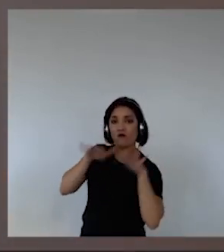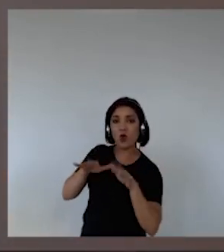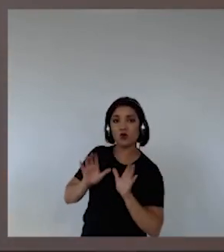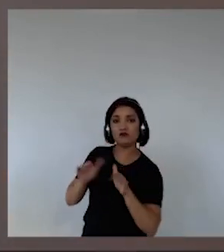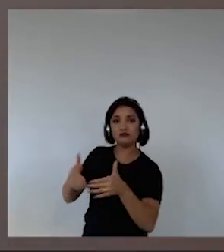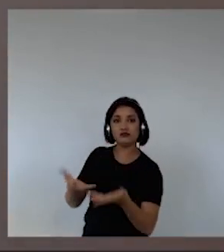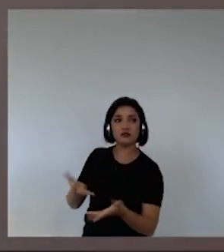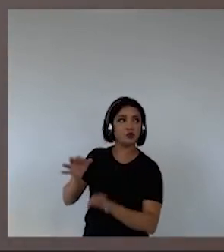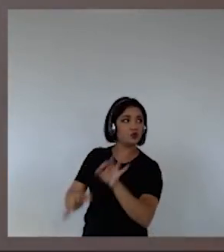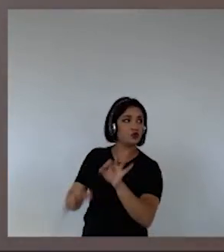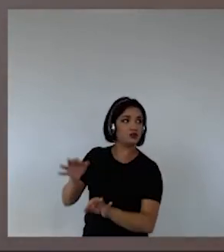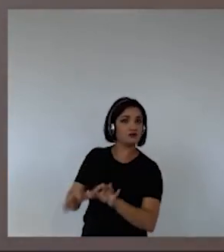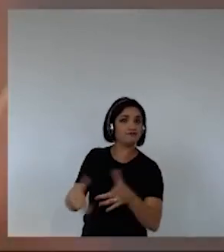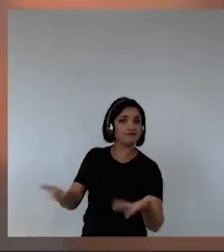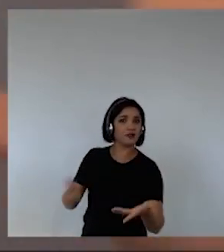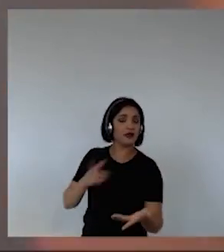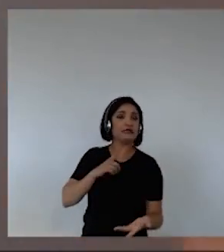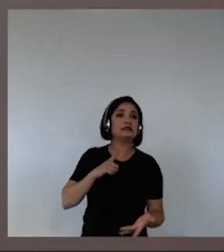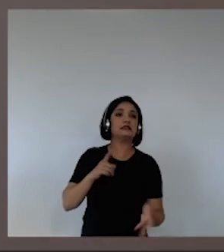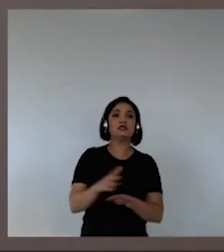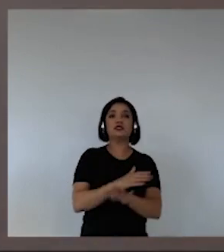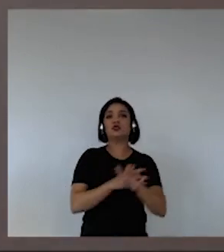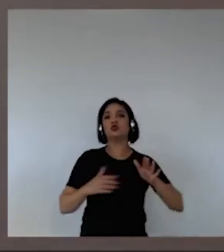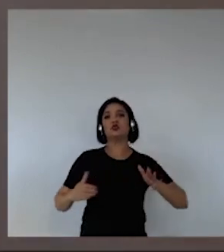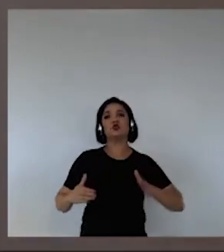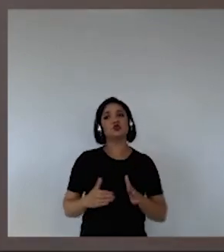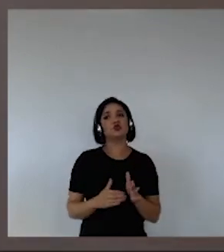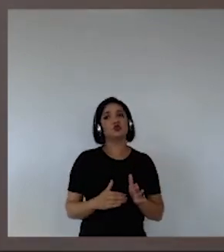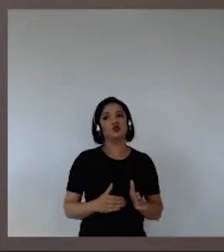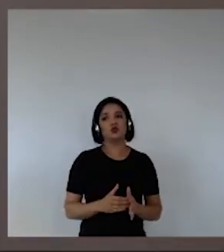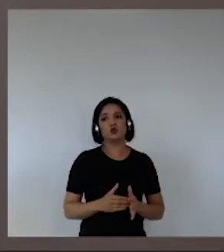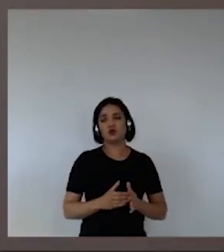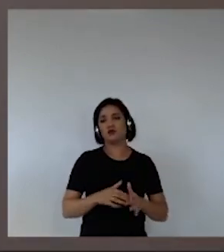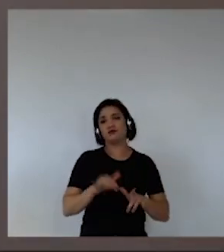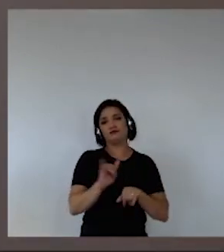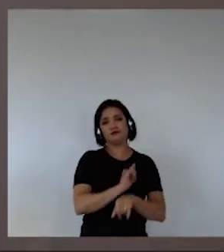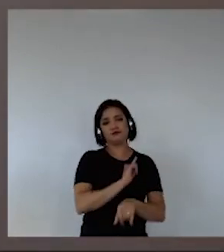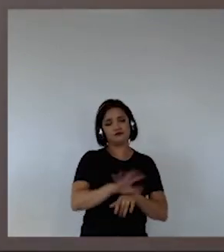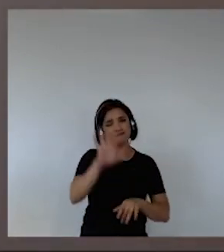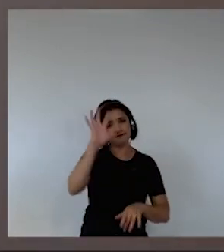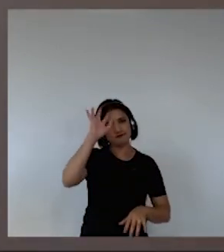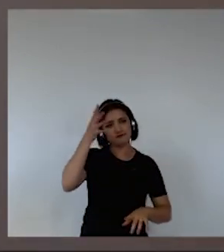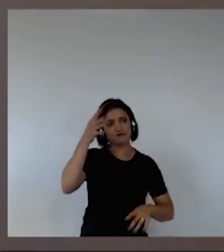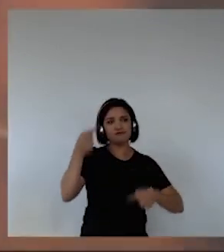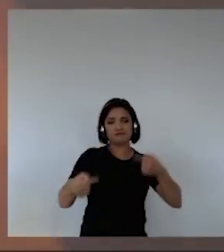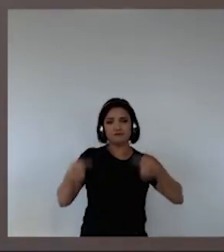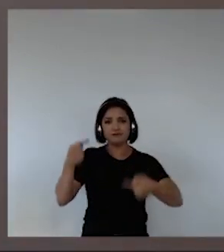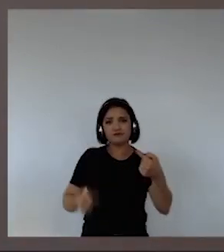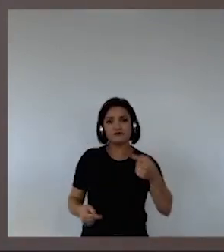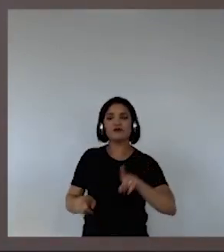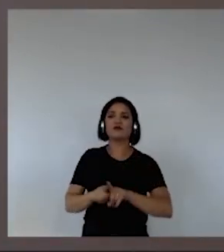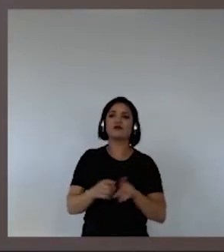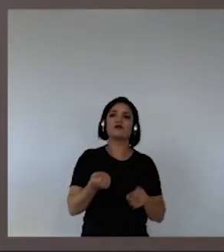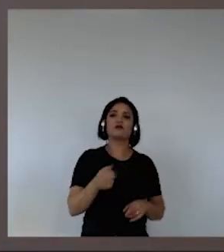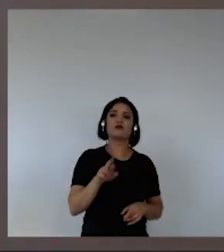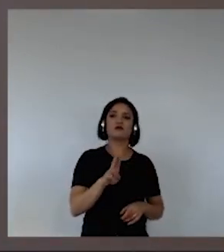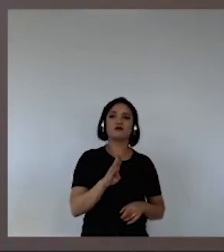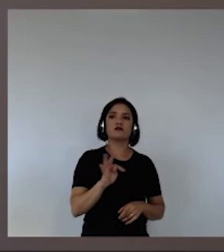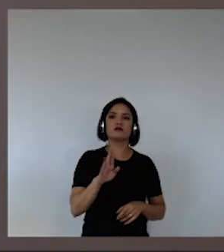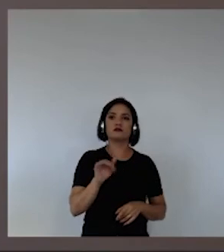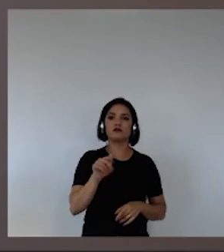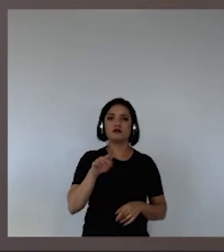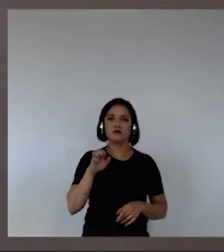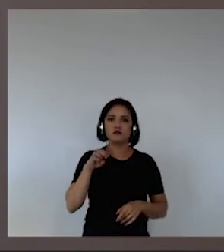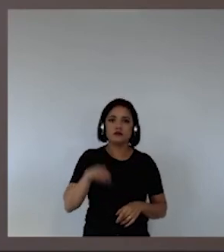nós encontramos aí todas as formas de resolução de conflito, dentre elas a arbitragem, que é o